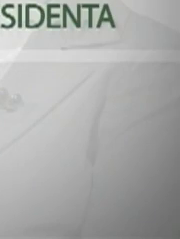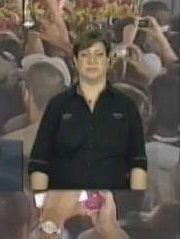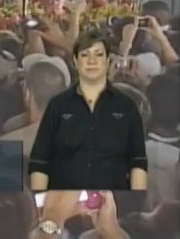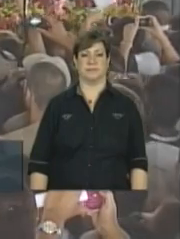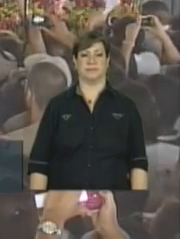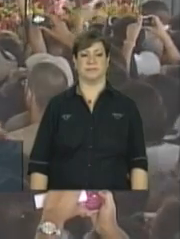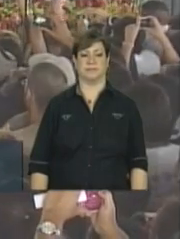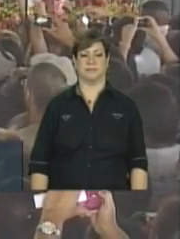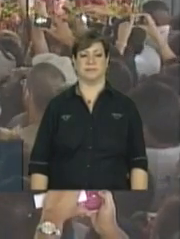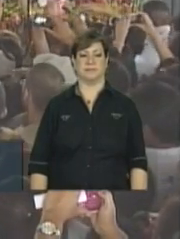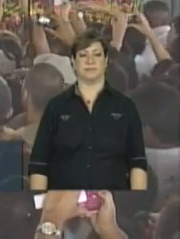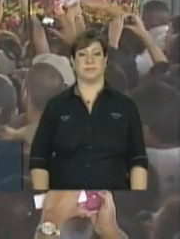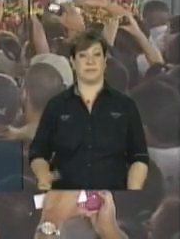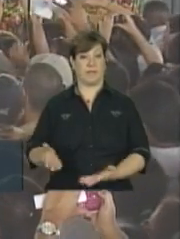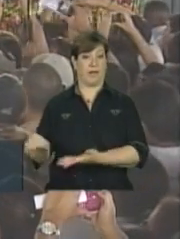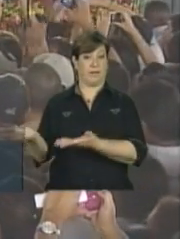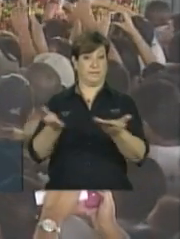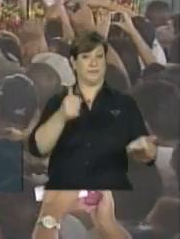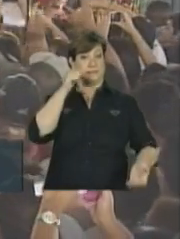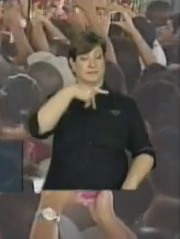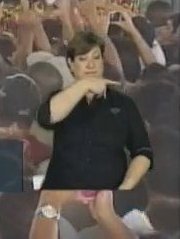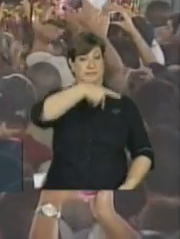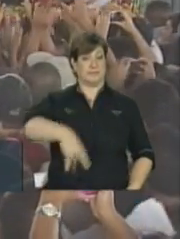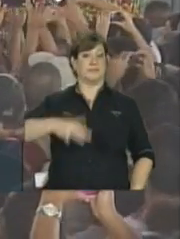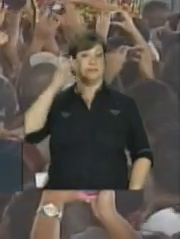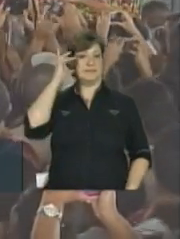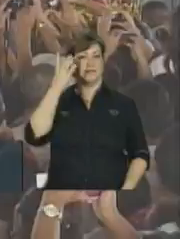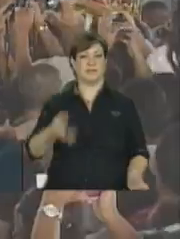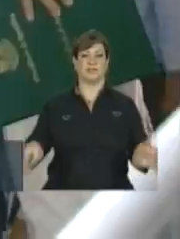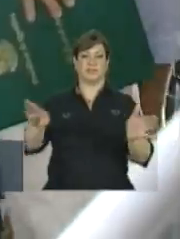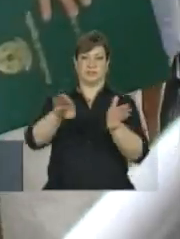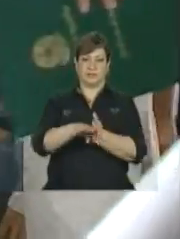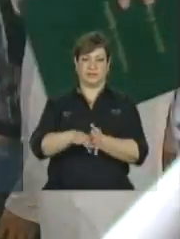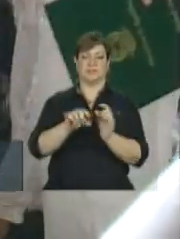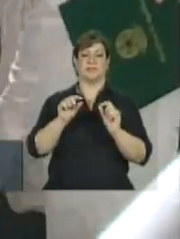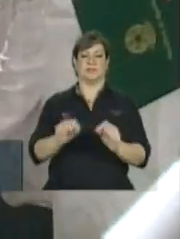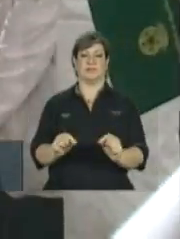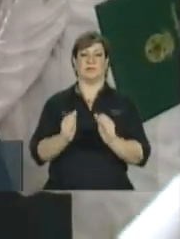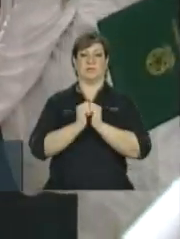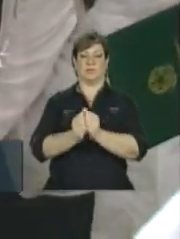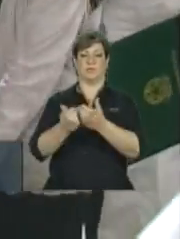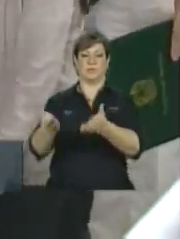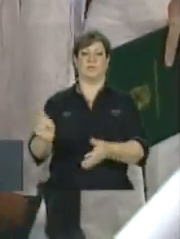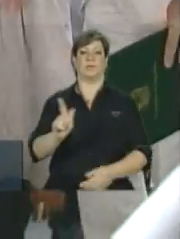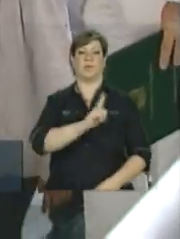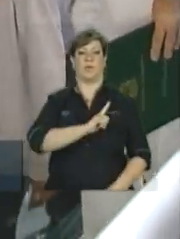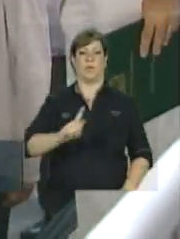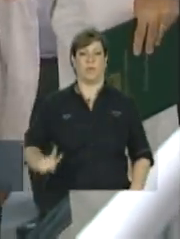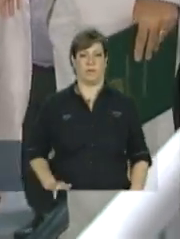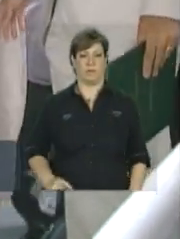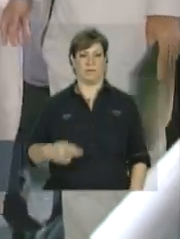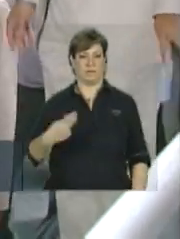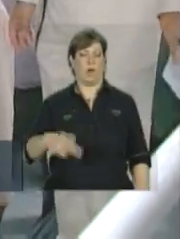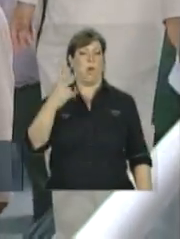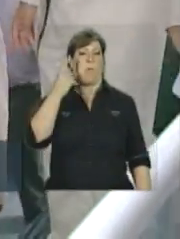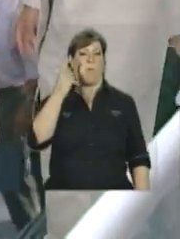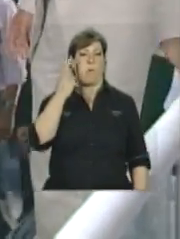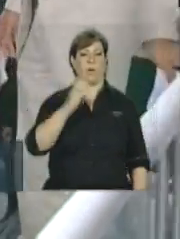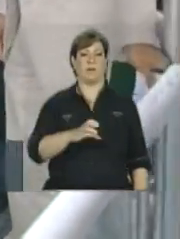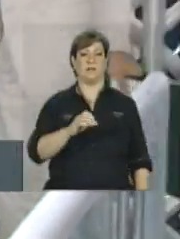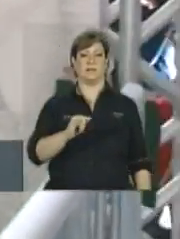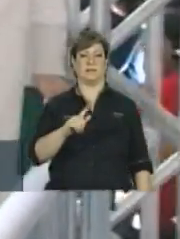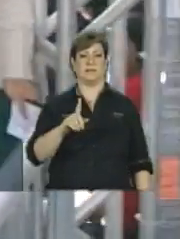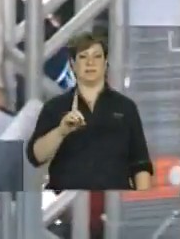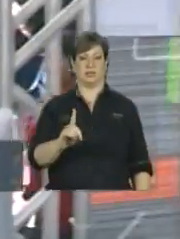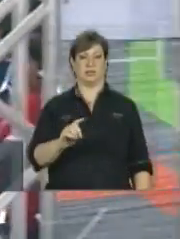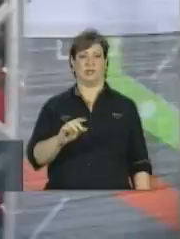foi. Dilma Rousseff, acompanhada do senhor governador do estado do Ceará,